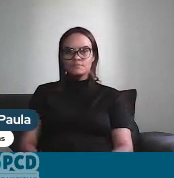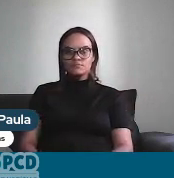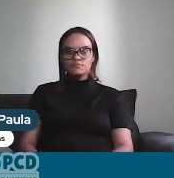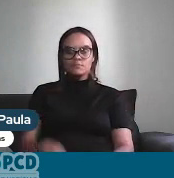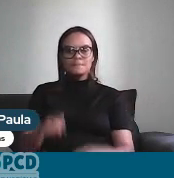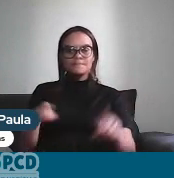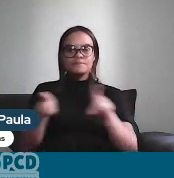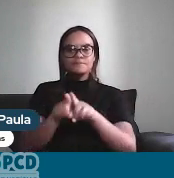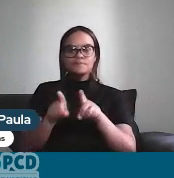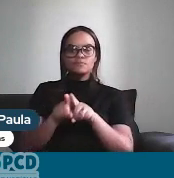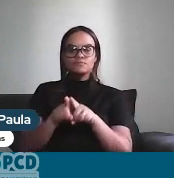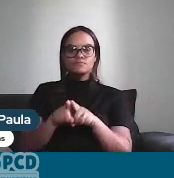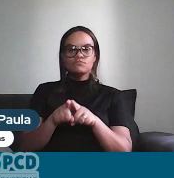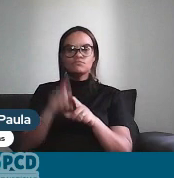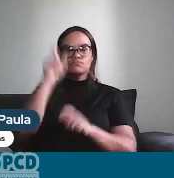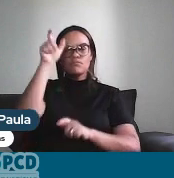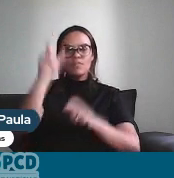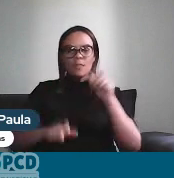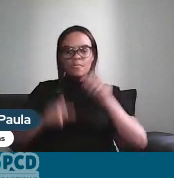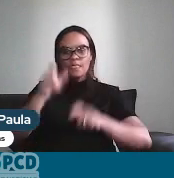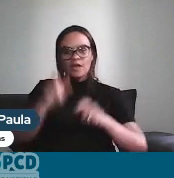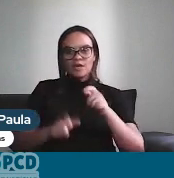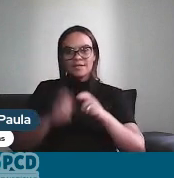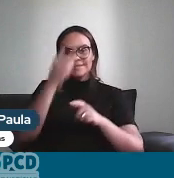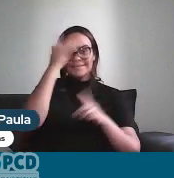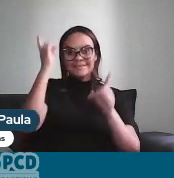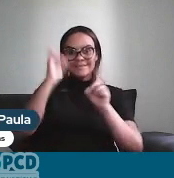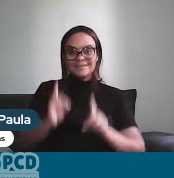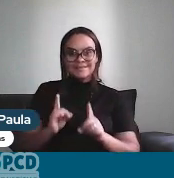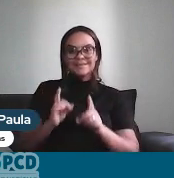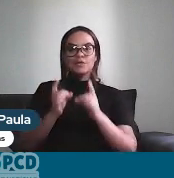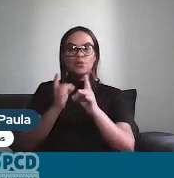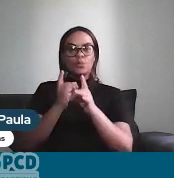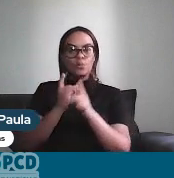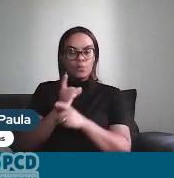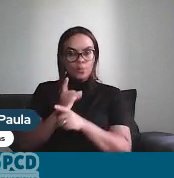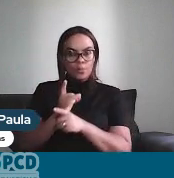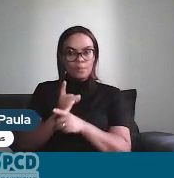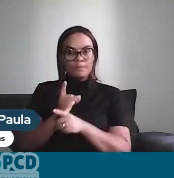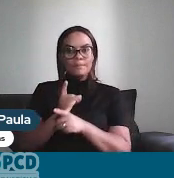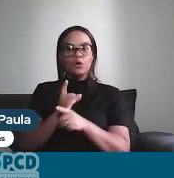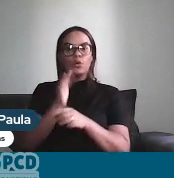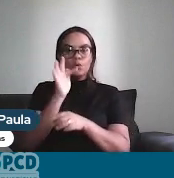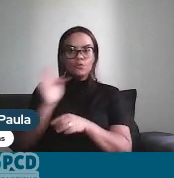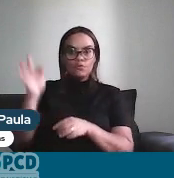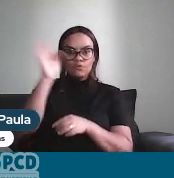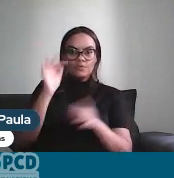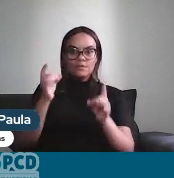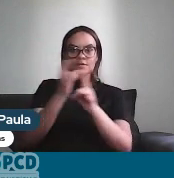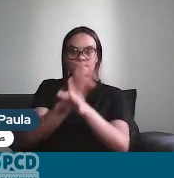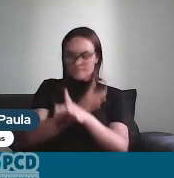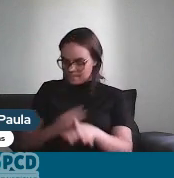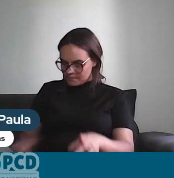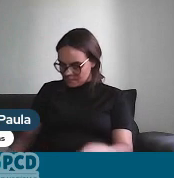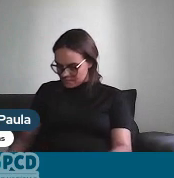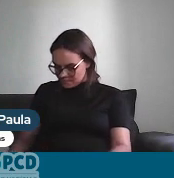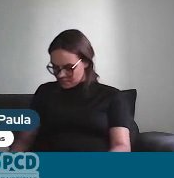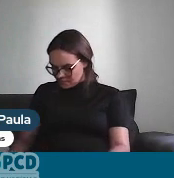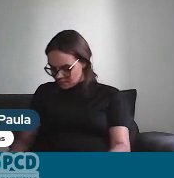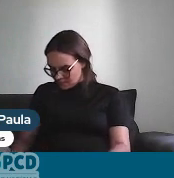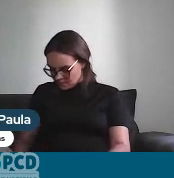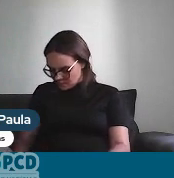temos mais pessoas com deficiência que completaram o nível superior, quer dizer, terminaram uma